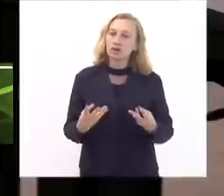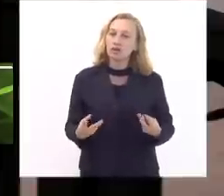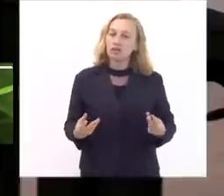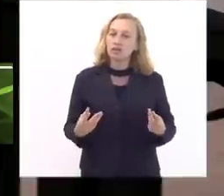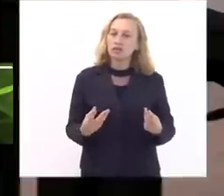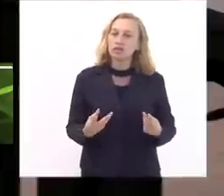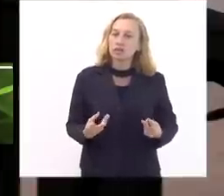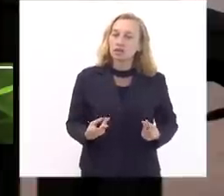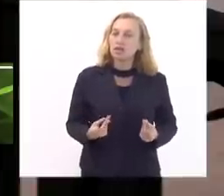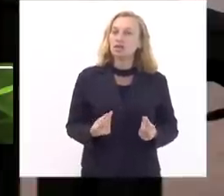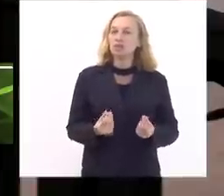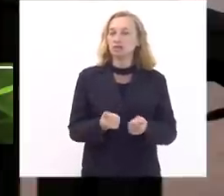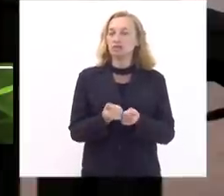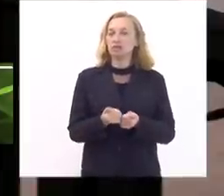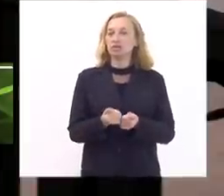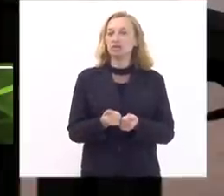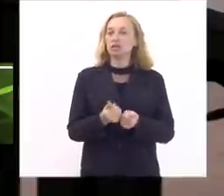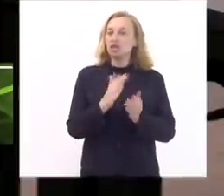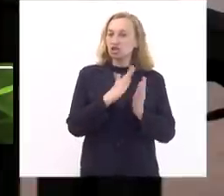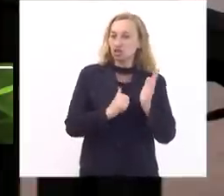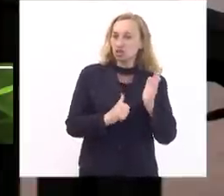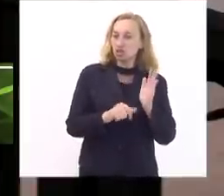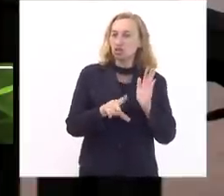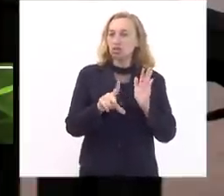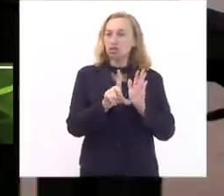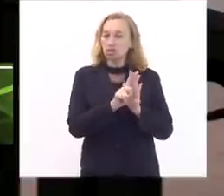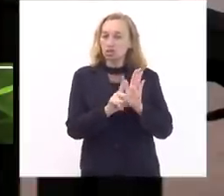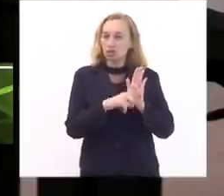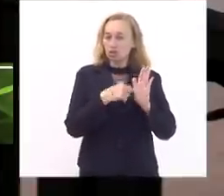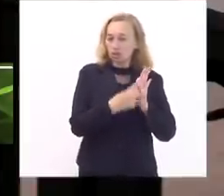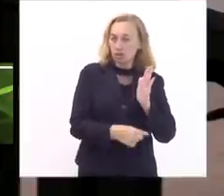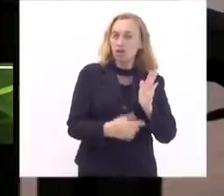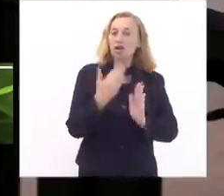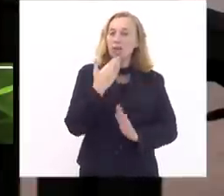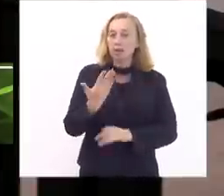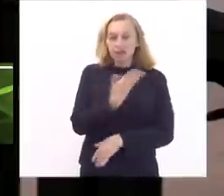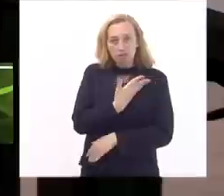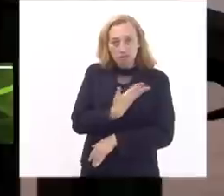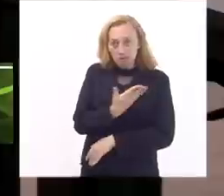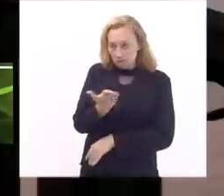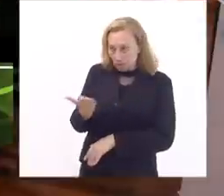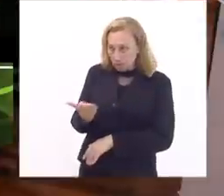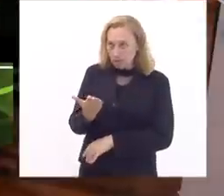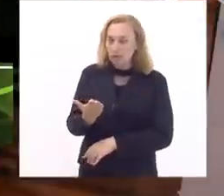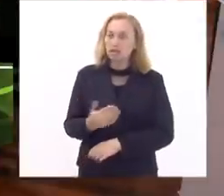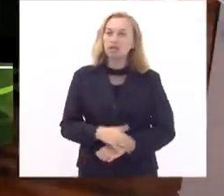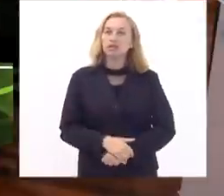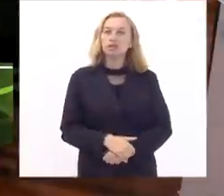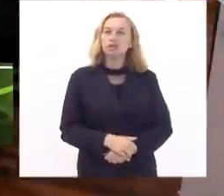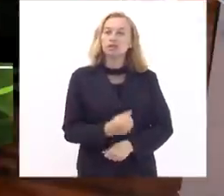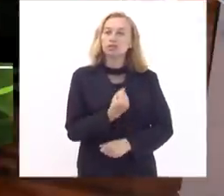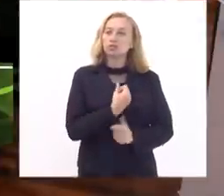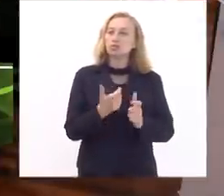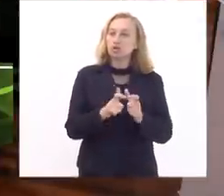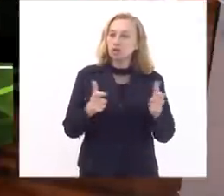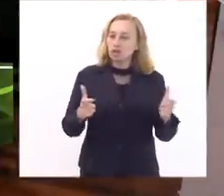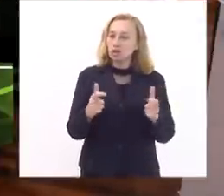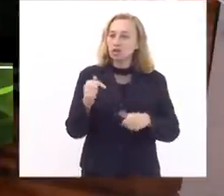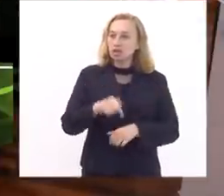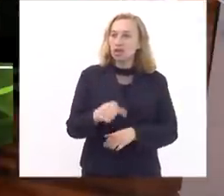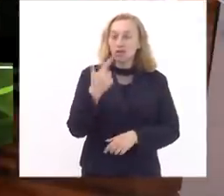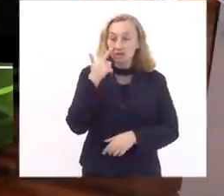reveja a derrubada desse veto. E peço a todos os nossos colegas aqui, que eu acho que, na sua grande maioria também, a gente vê que o